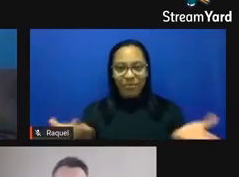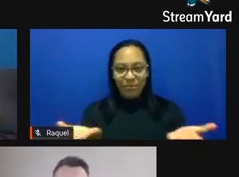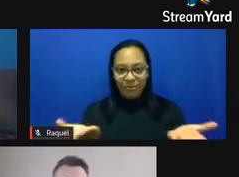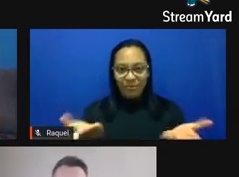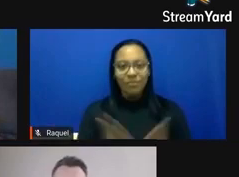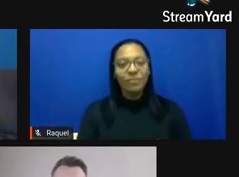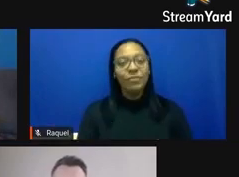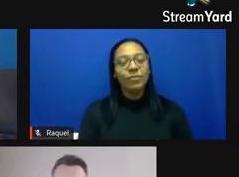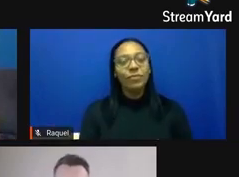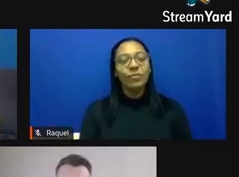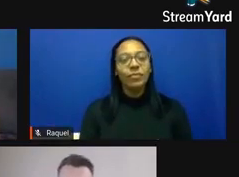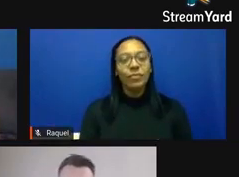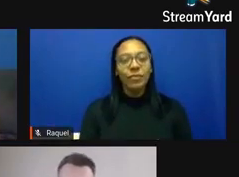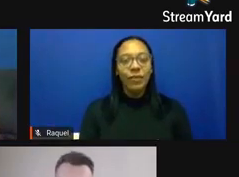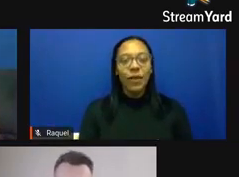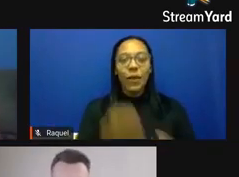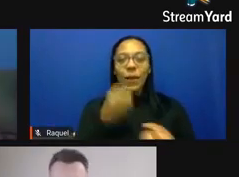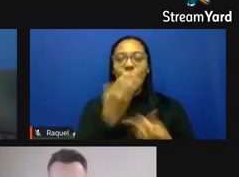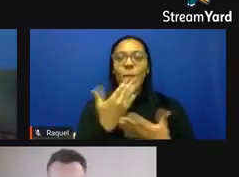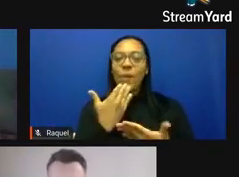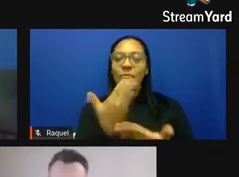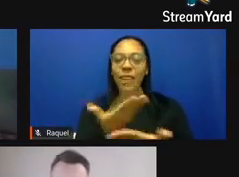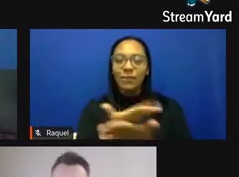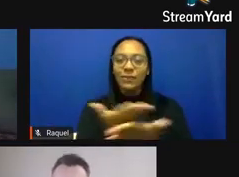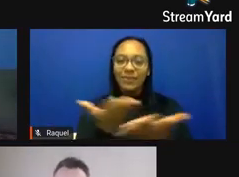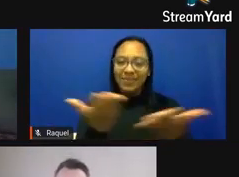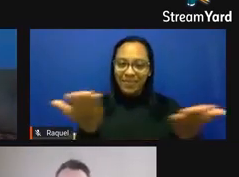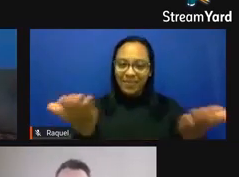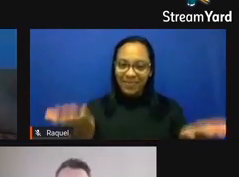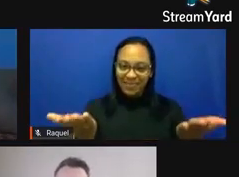Então, boa tarde para todo mundo que está assistindo.